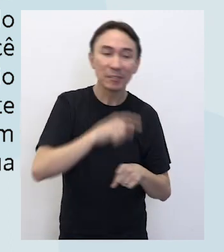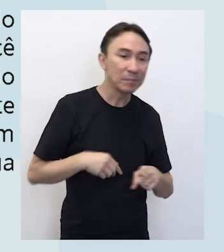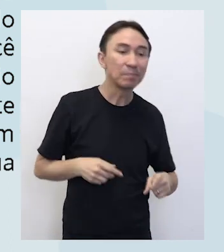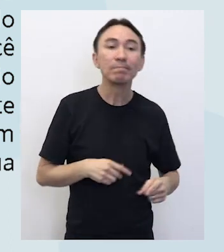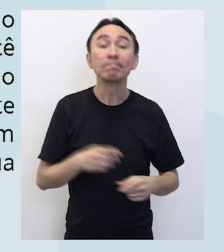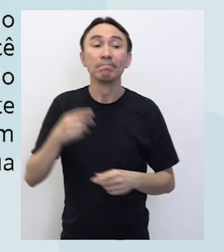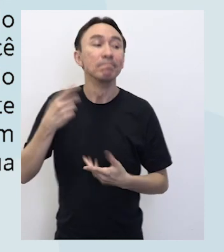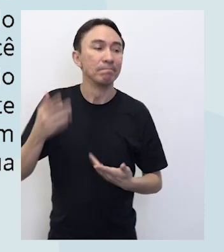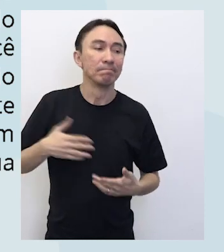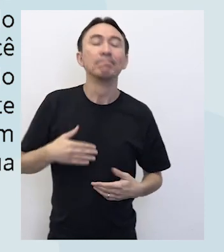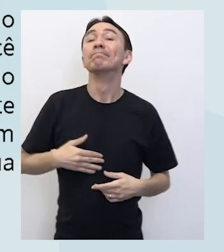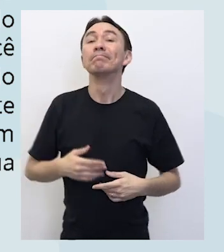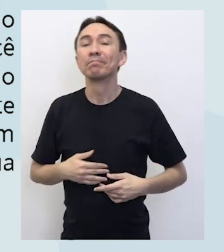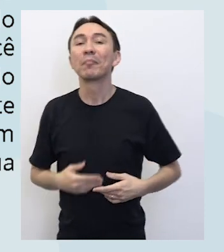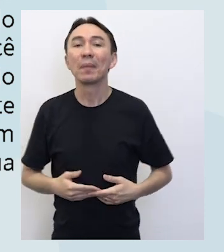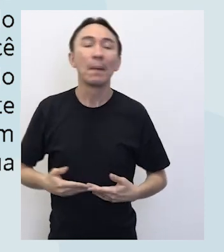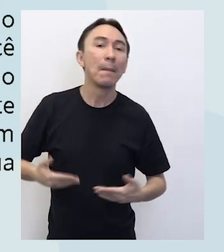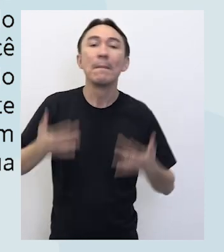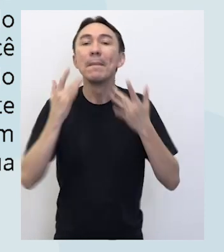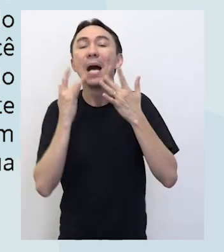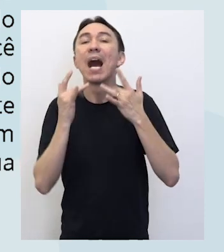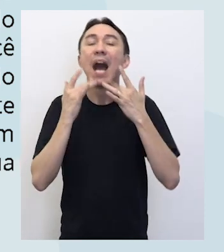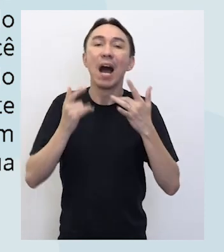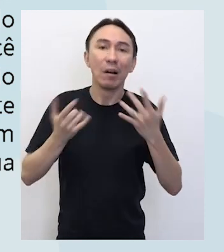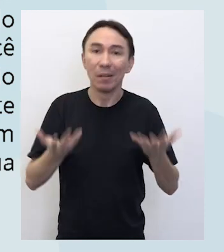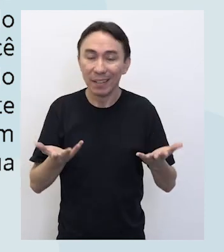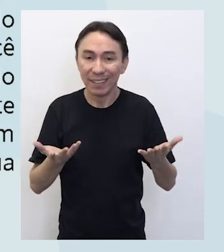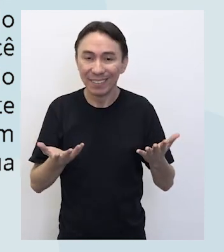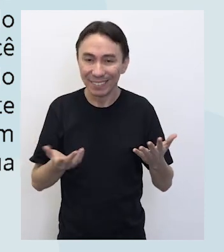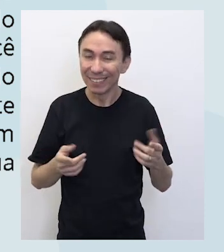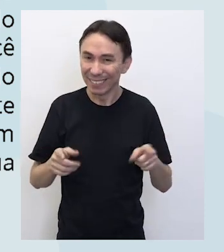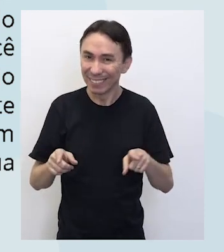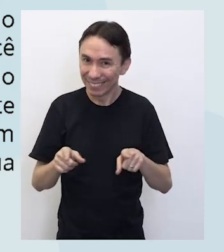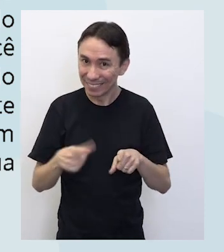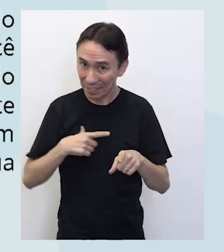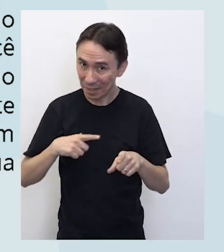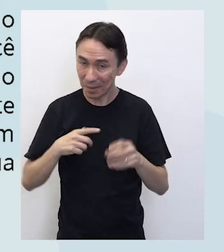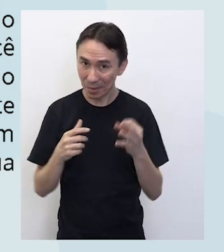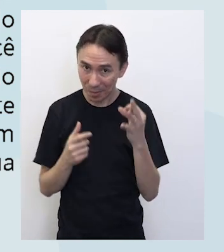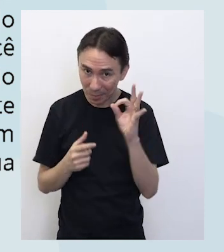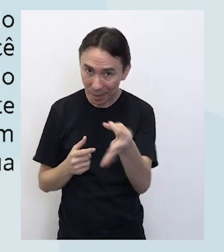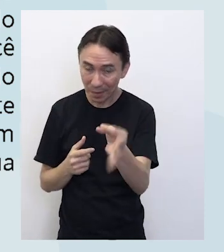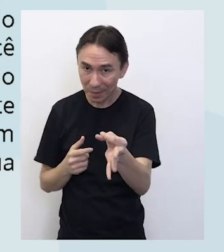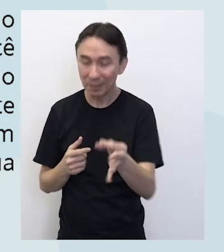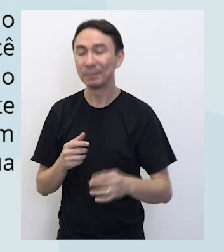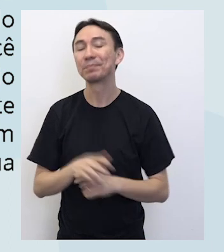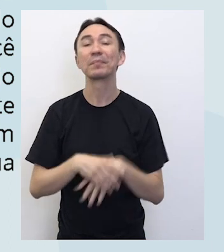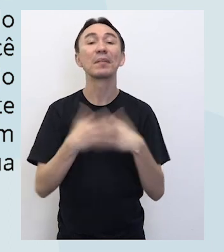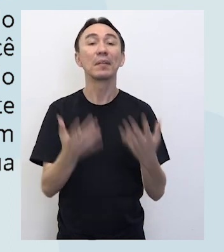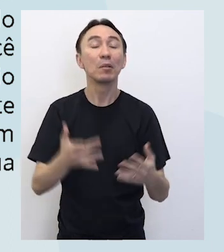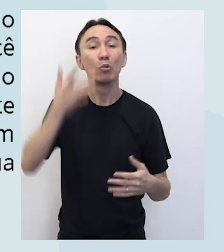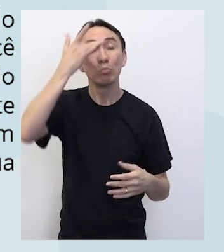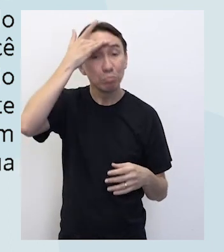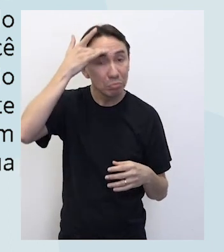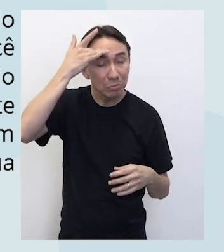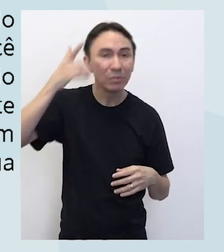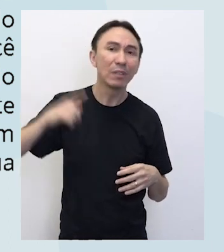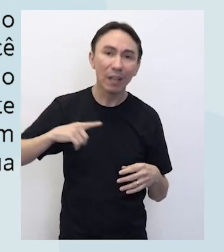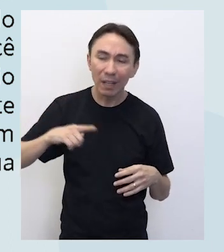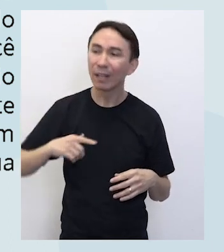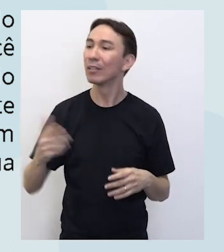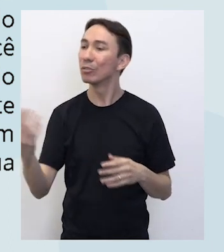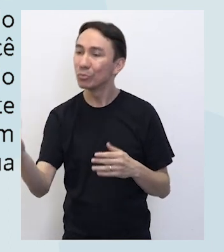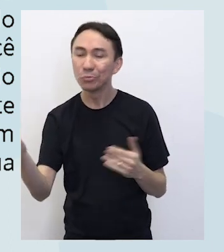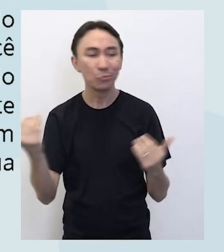seu monólogo. Seu monólogo está ali certinho, fechadinho, correto. Aí, essas pessoas vão estar entrando e vão estar